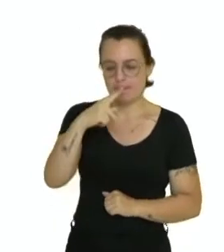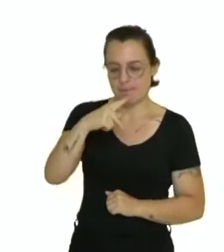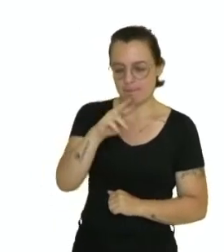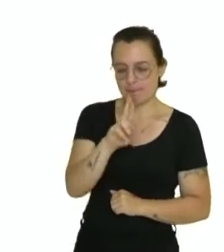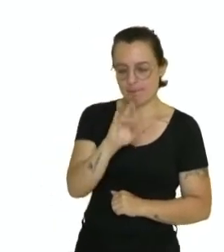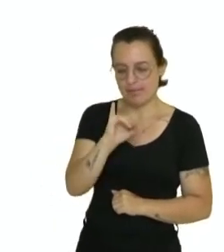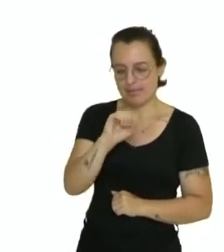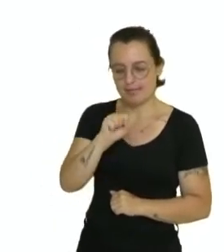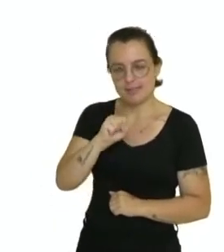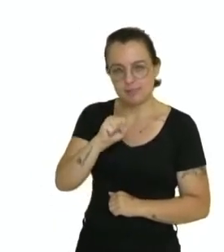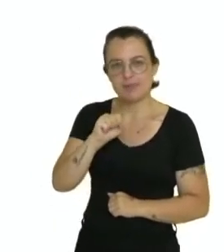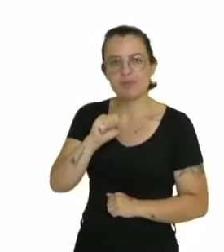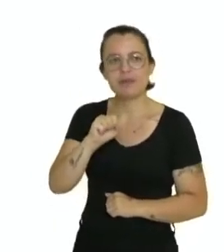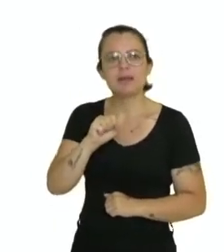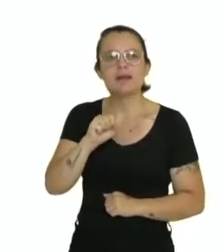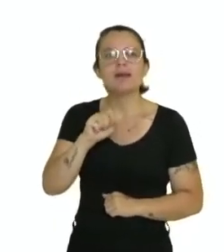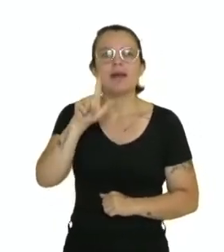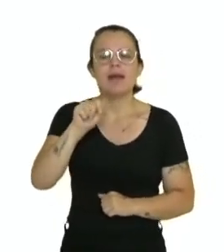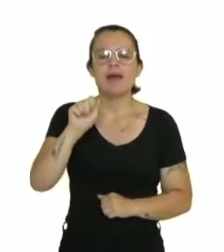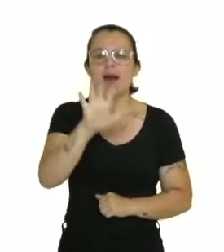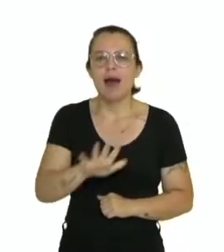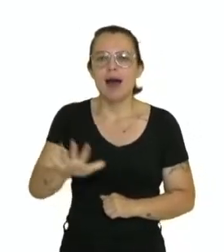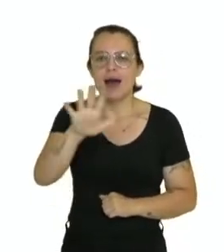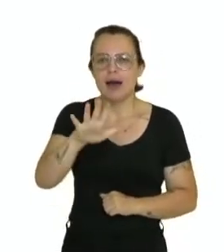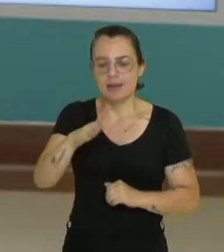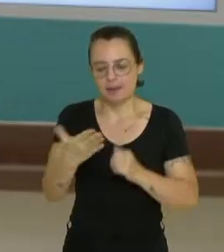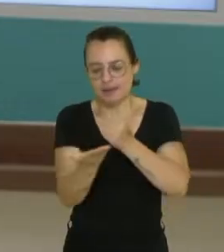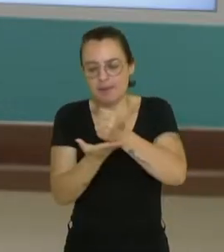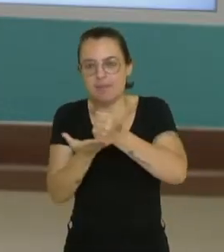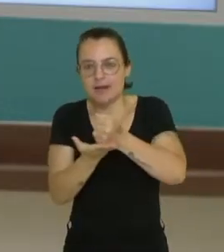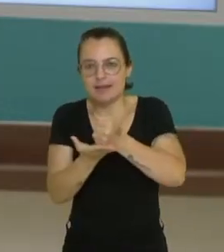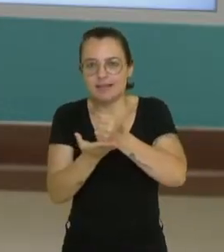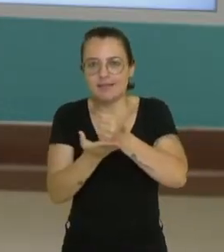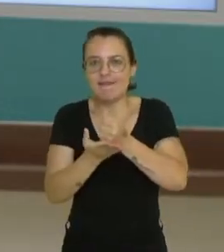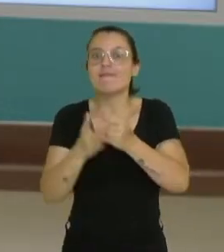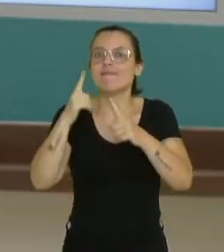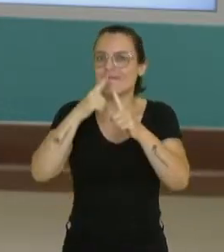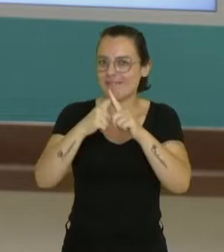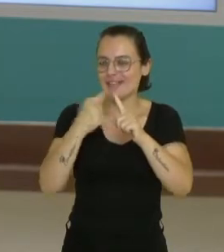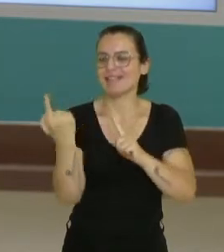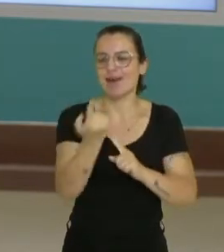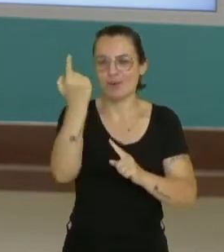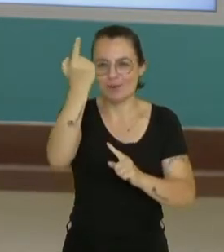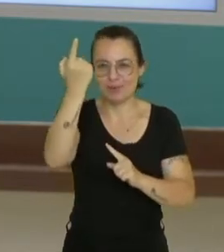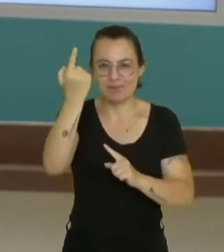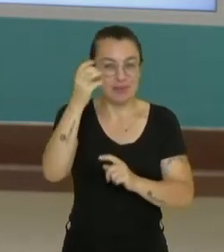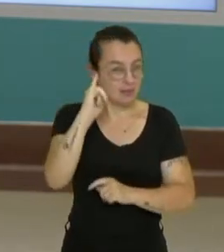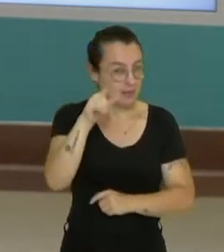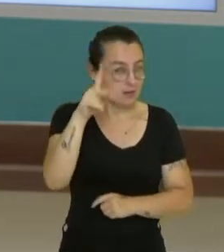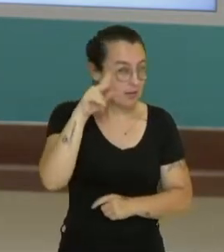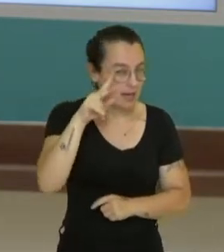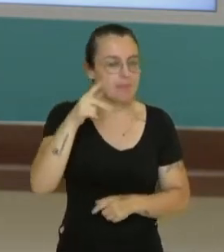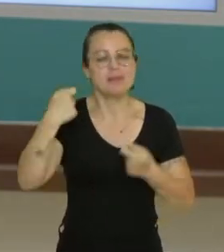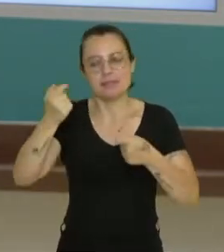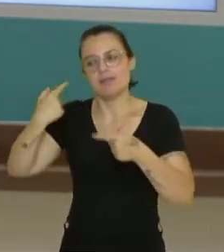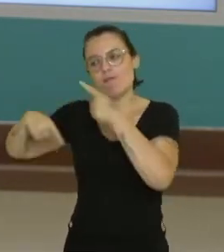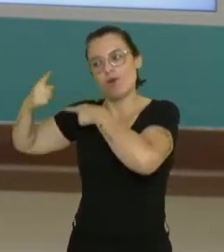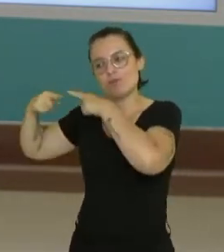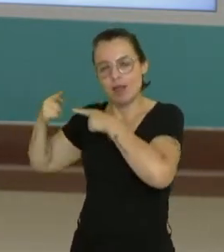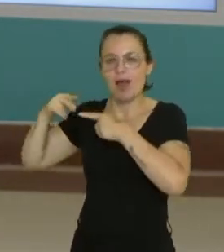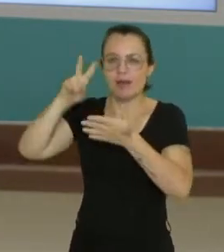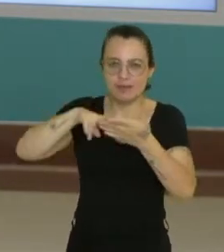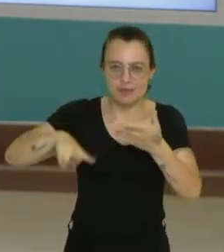o produto da área da base pela sua altura. Lembram disso? Quem não lembra, revisar, que é muito